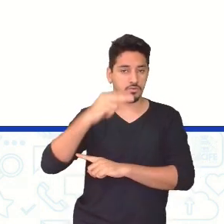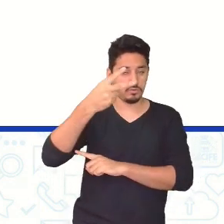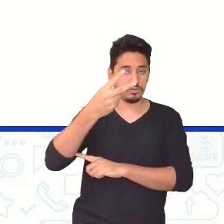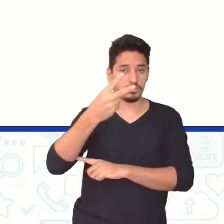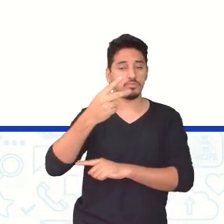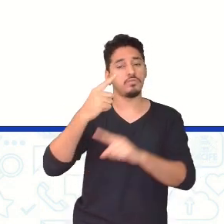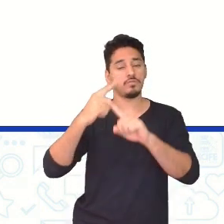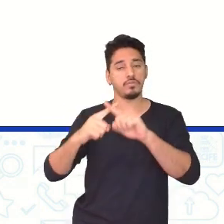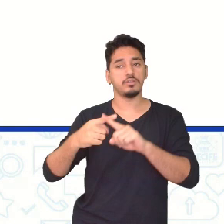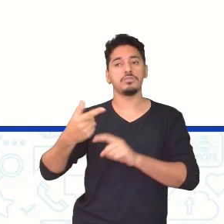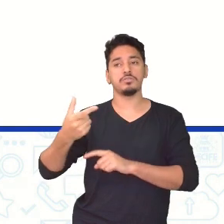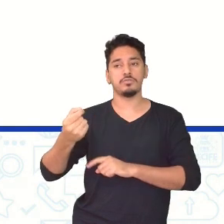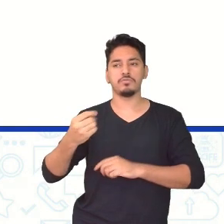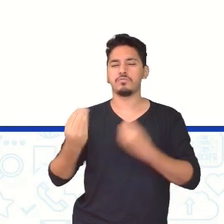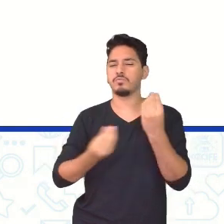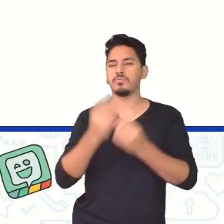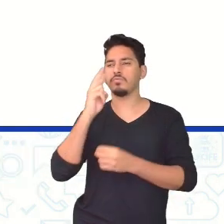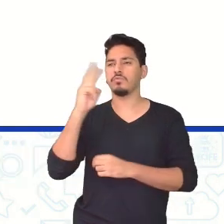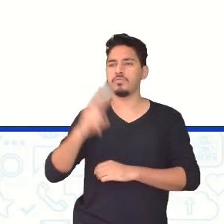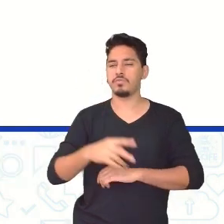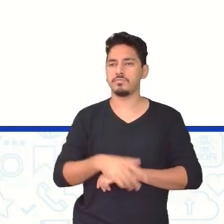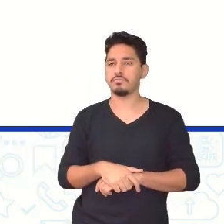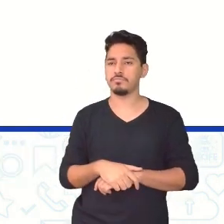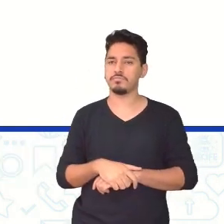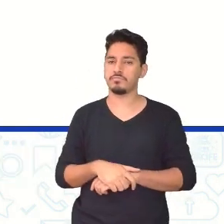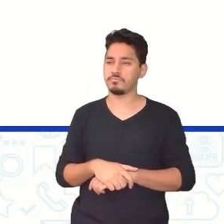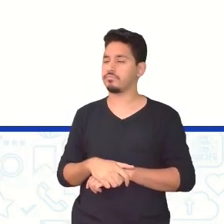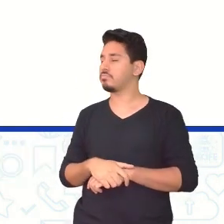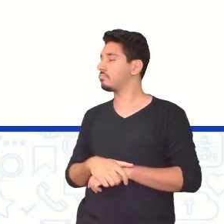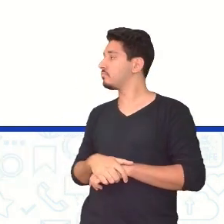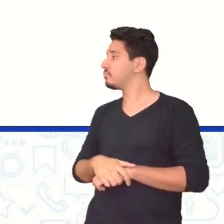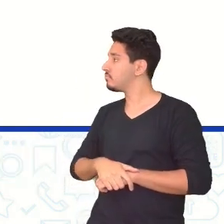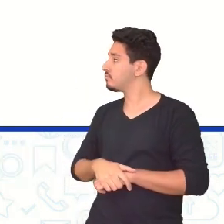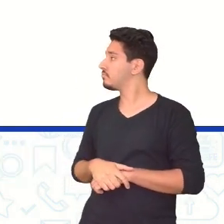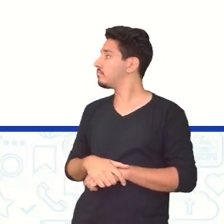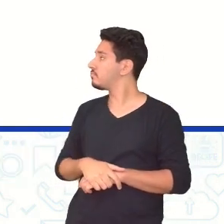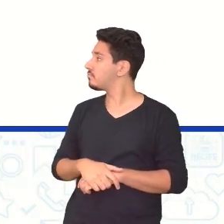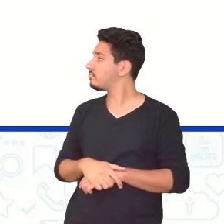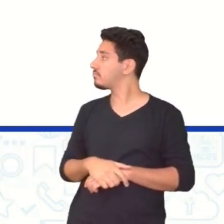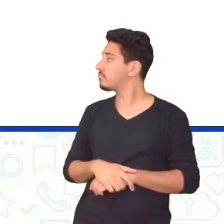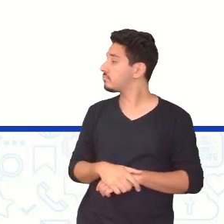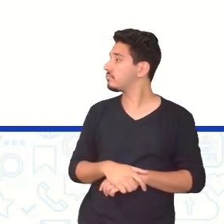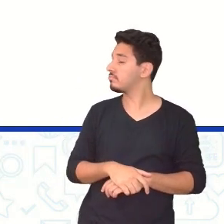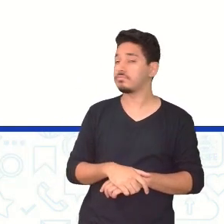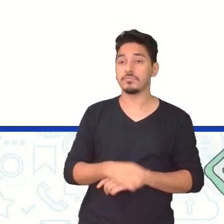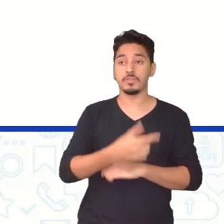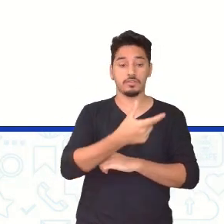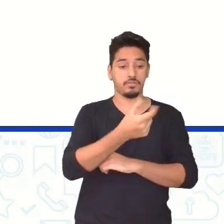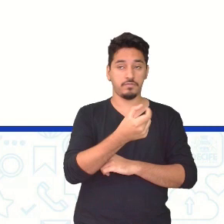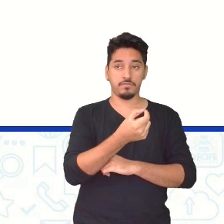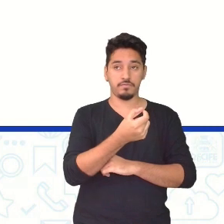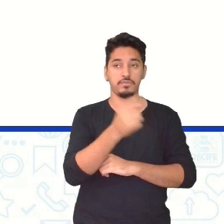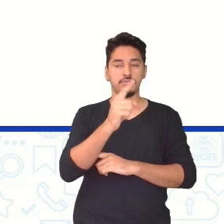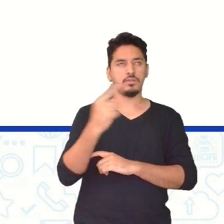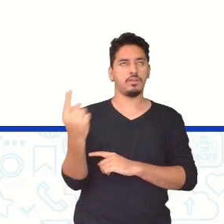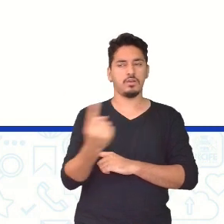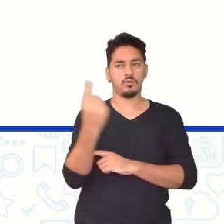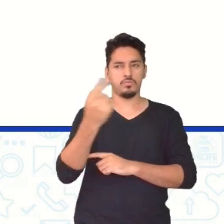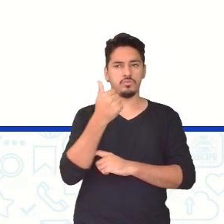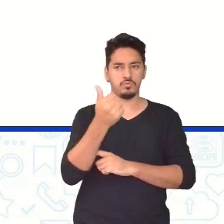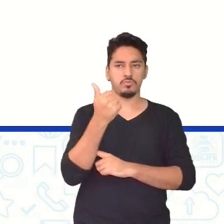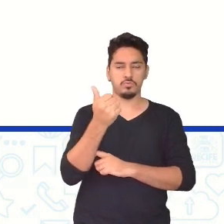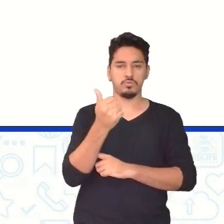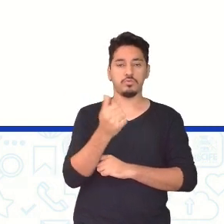vezes a altura, que é 20. Vamos ver como é que fica aí esse cálculo, para a gente ver. O volume do cilindro fica, ó, 20 é a altura, né?